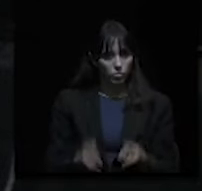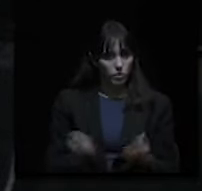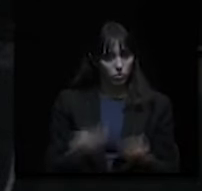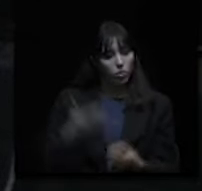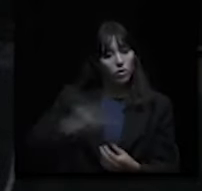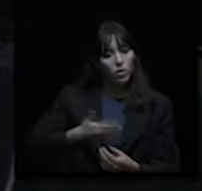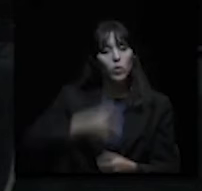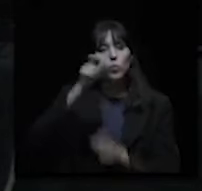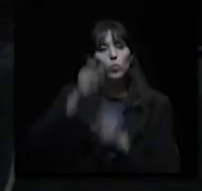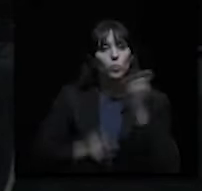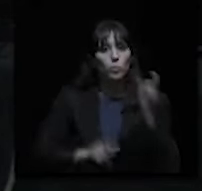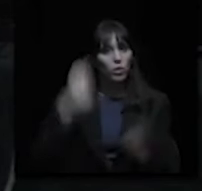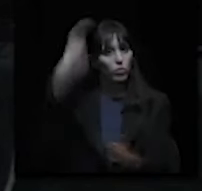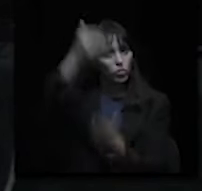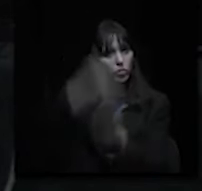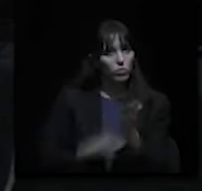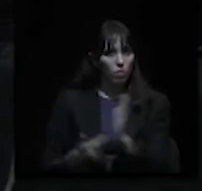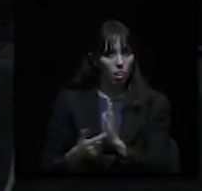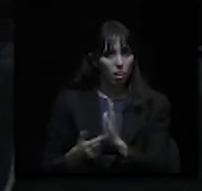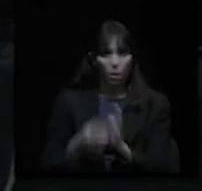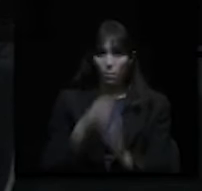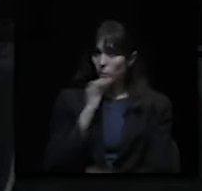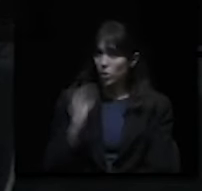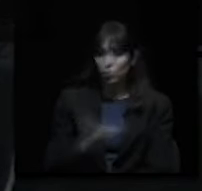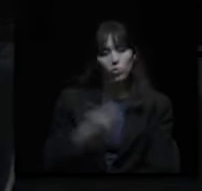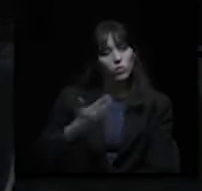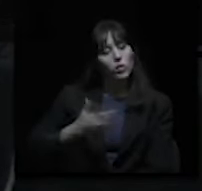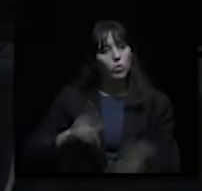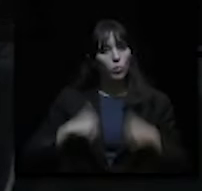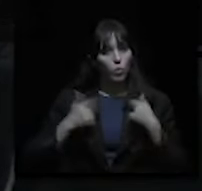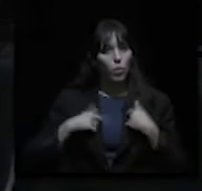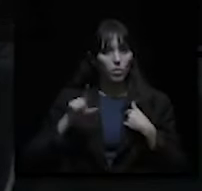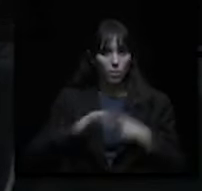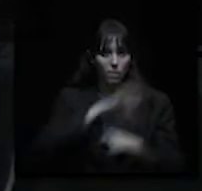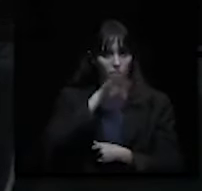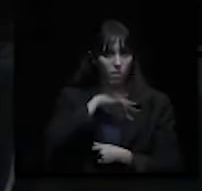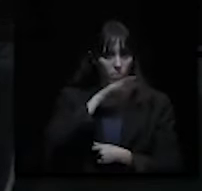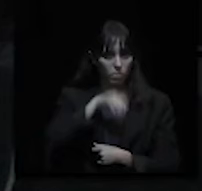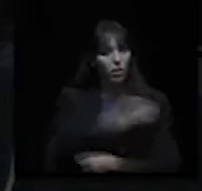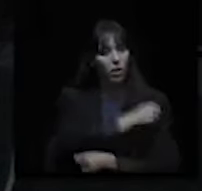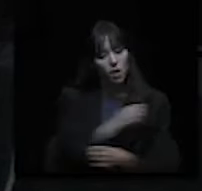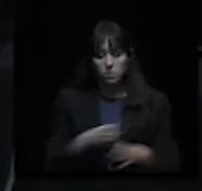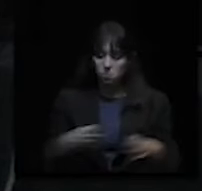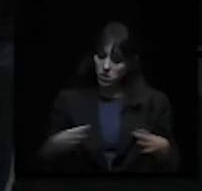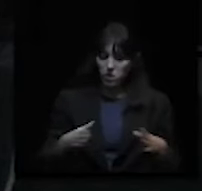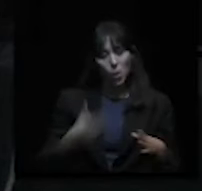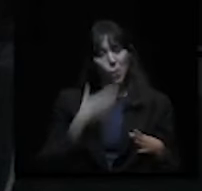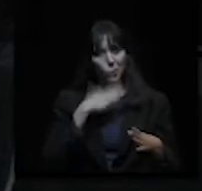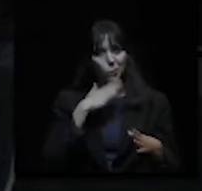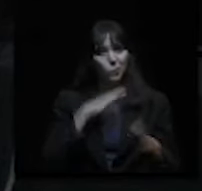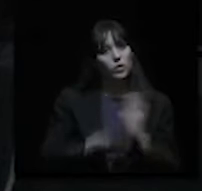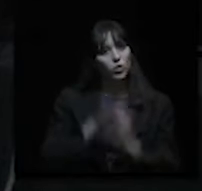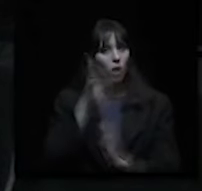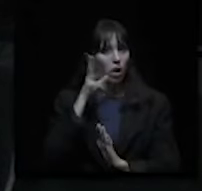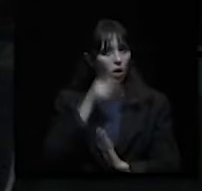que é um direito humano e constitucional. Todos têm direito, para si e para a sua família, a uma habitação de dimensão adequada em condições de higiene e